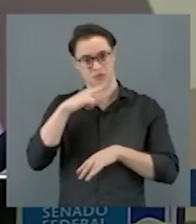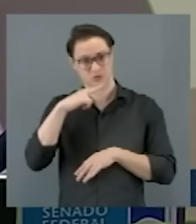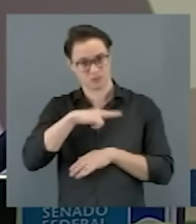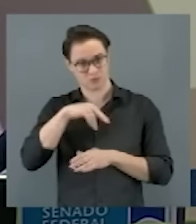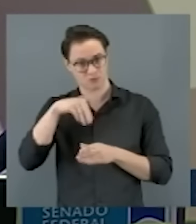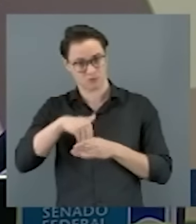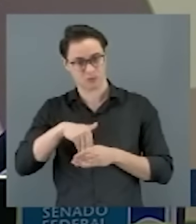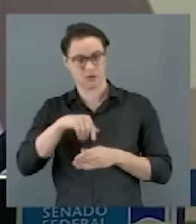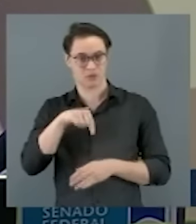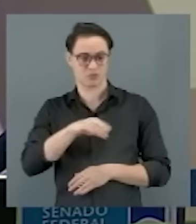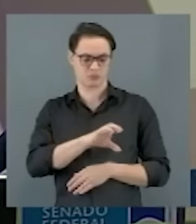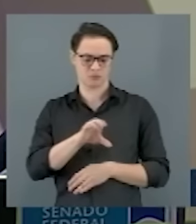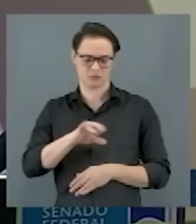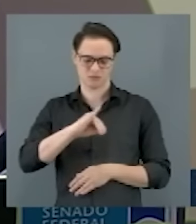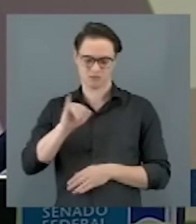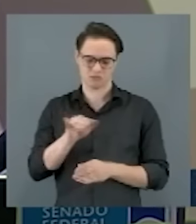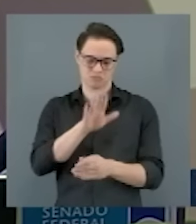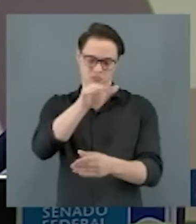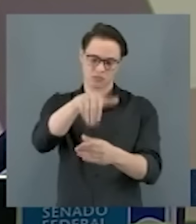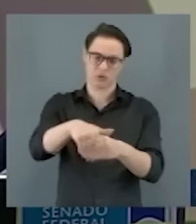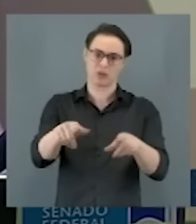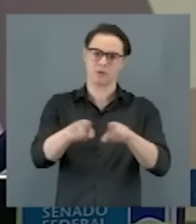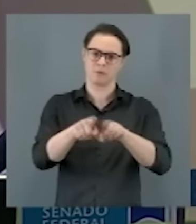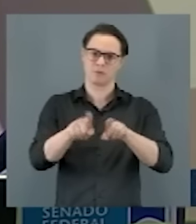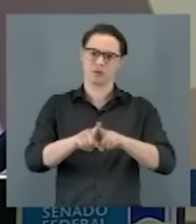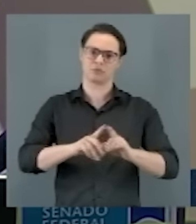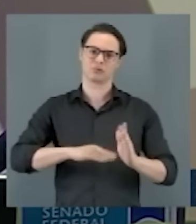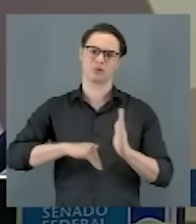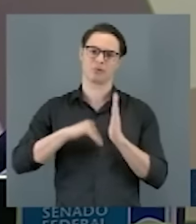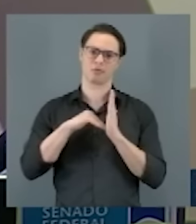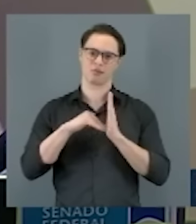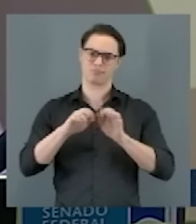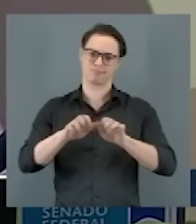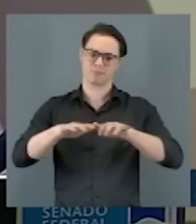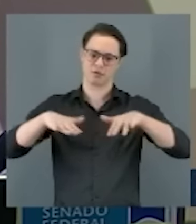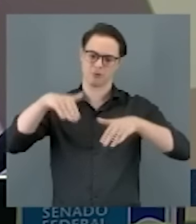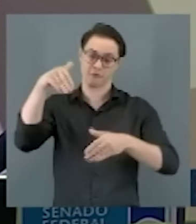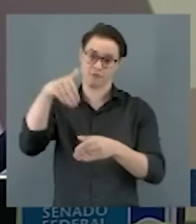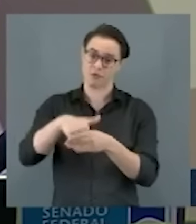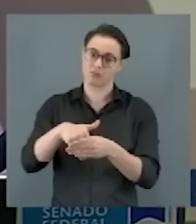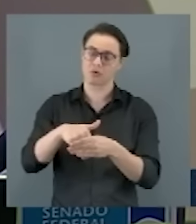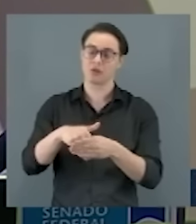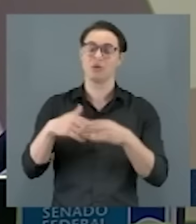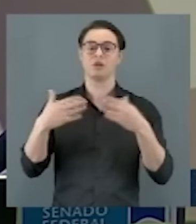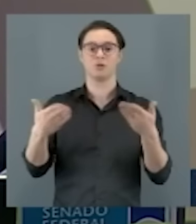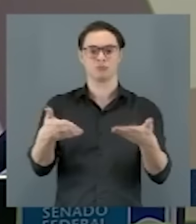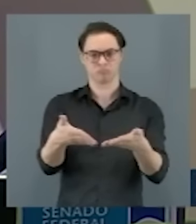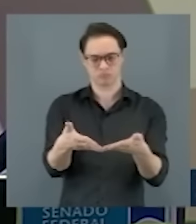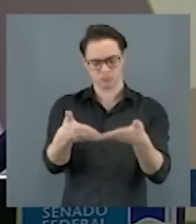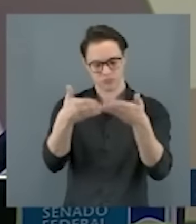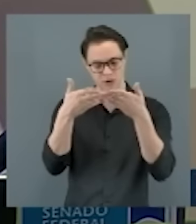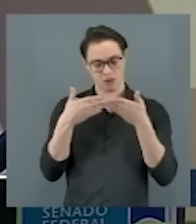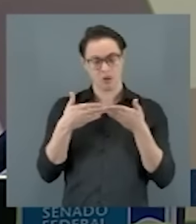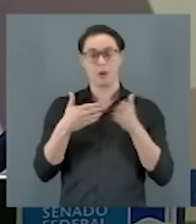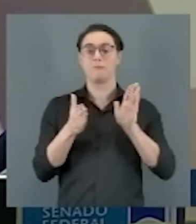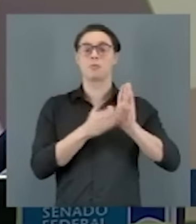nesta CCJ e no plenário do Senado, eu estou propondo uma